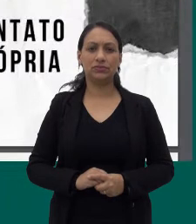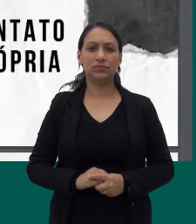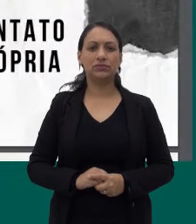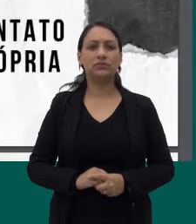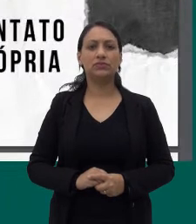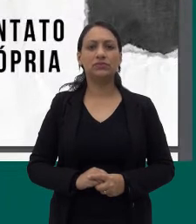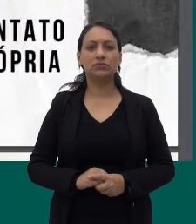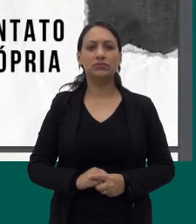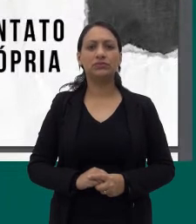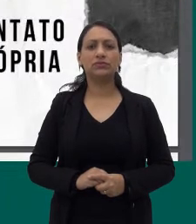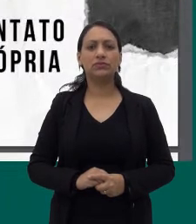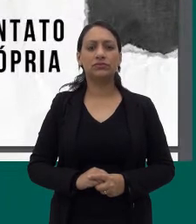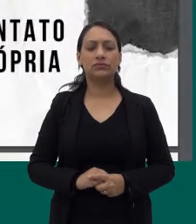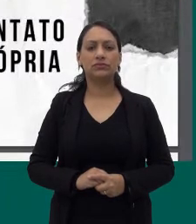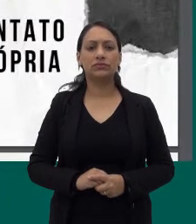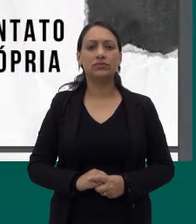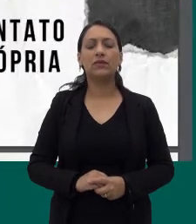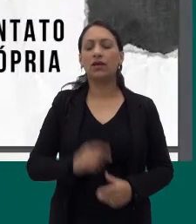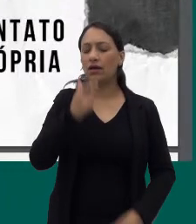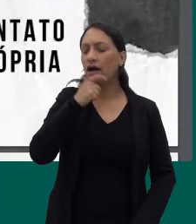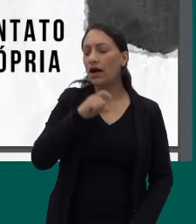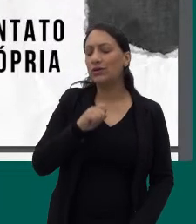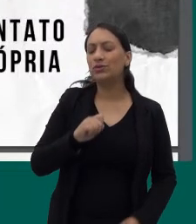E acho que, assim,